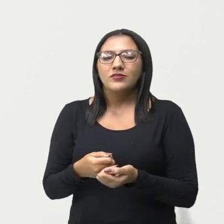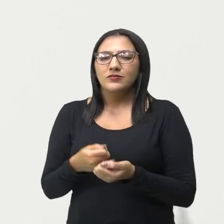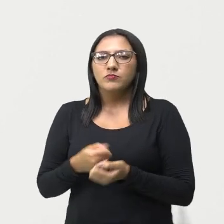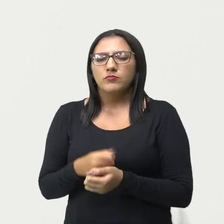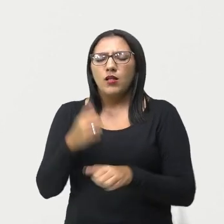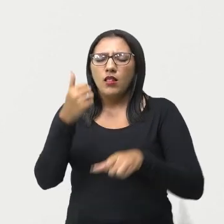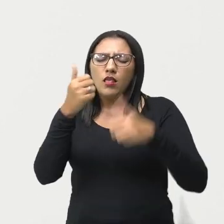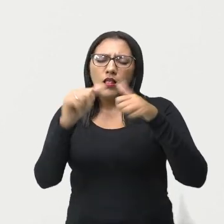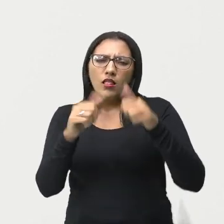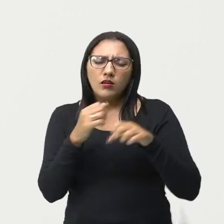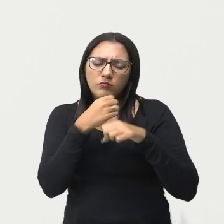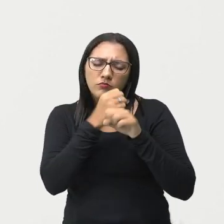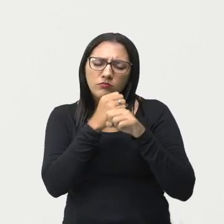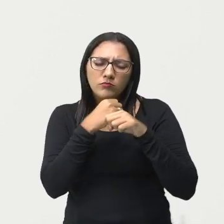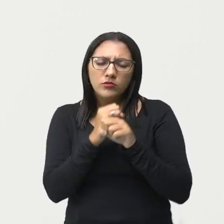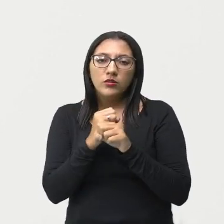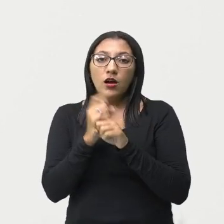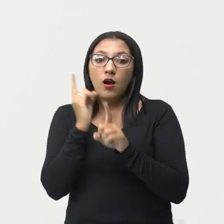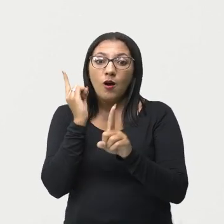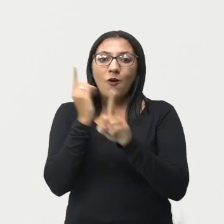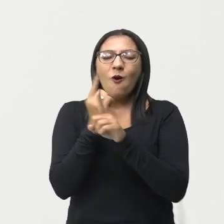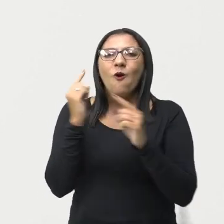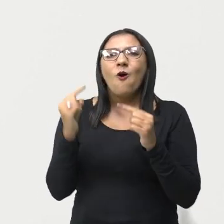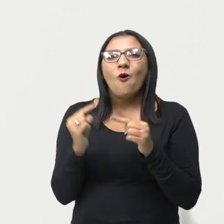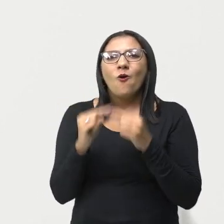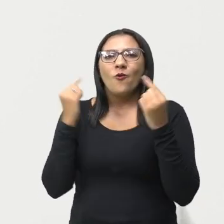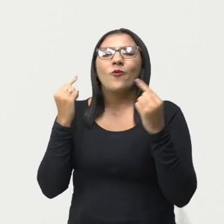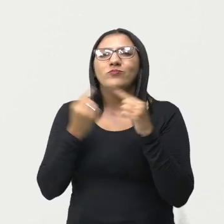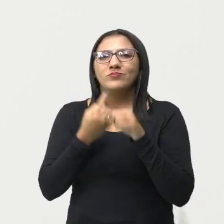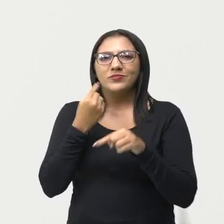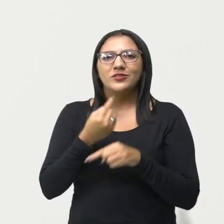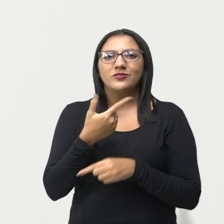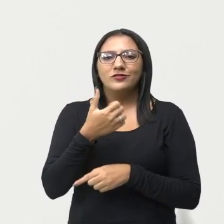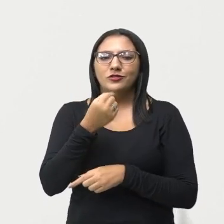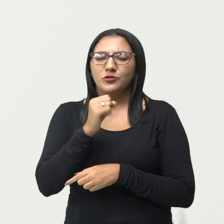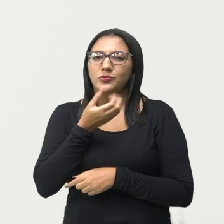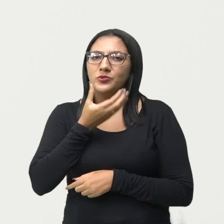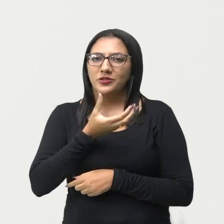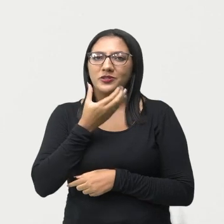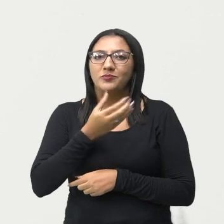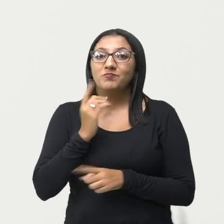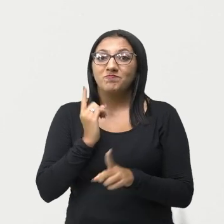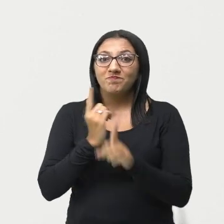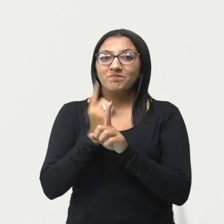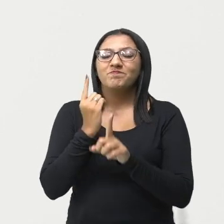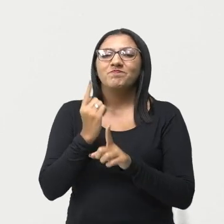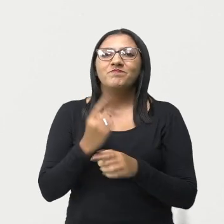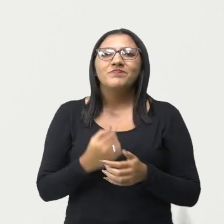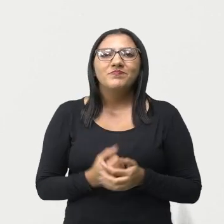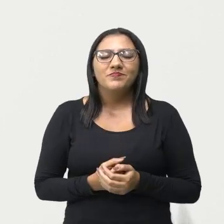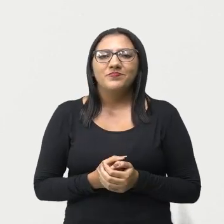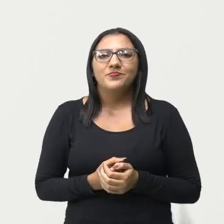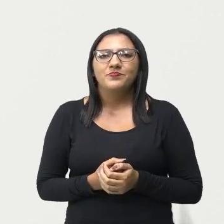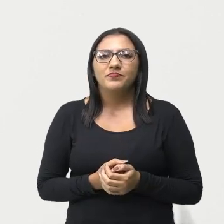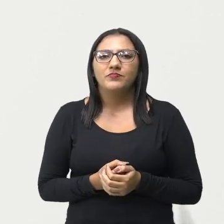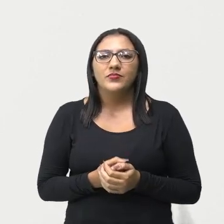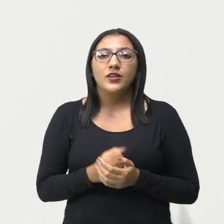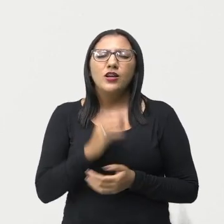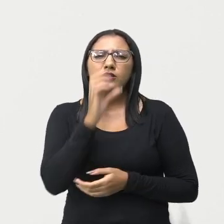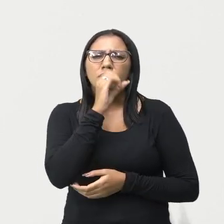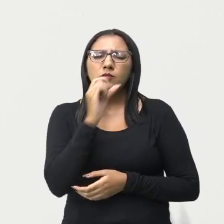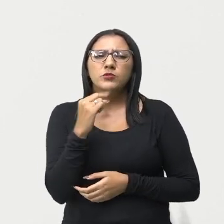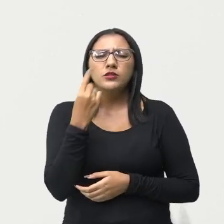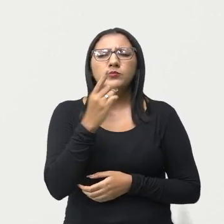o parentesco no último dia 28 de dezembro. No sábado, dia